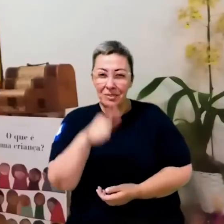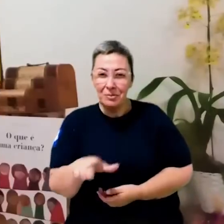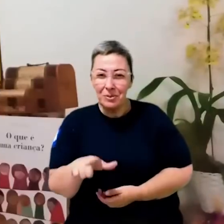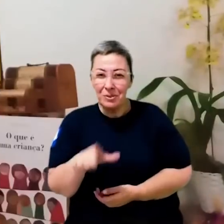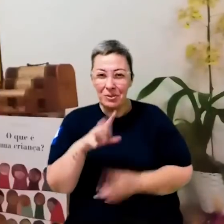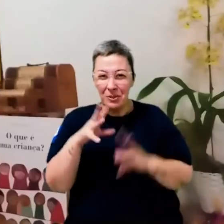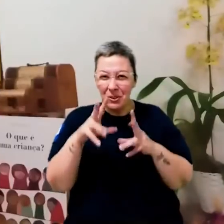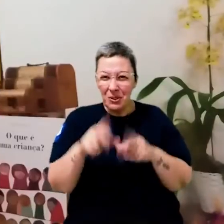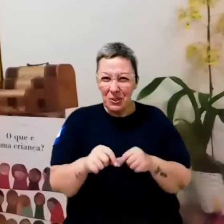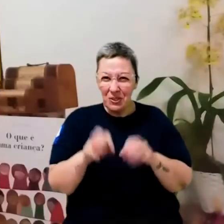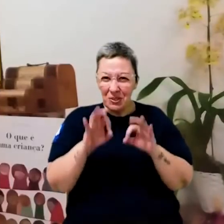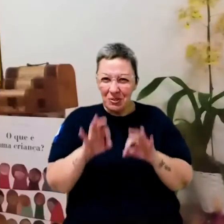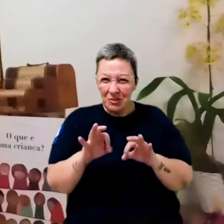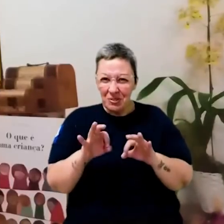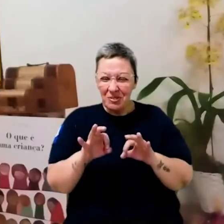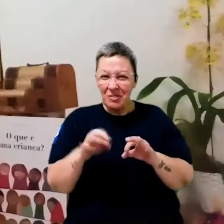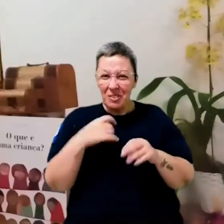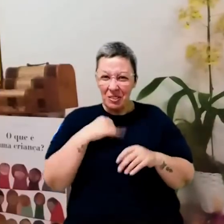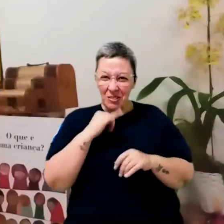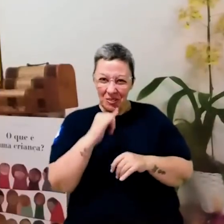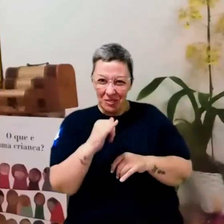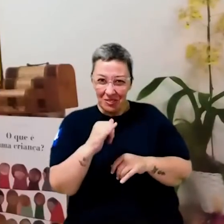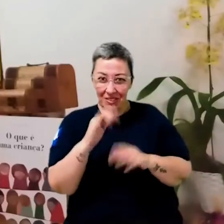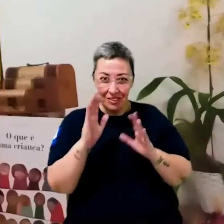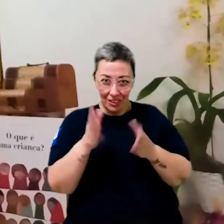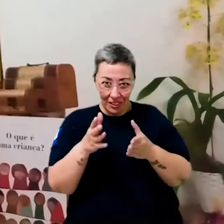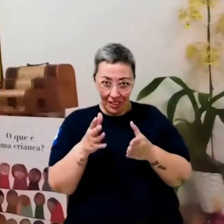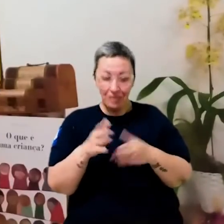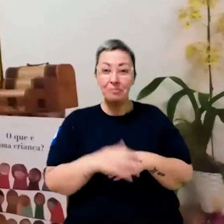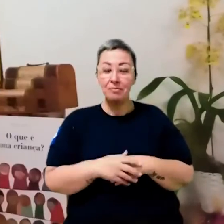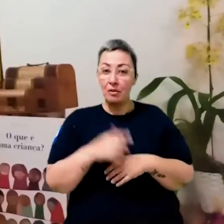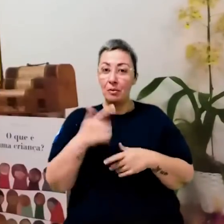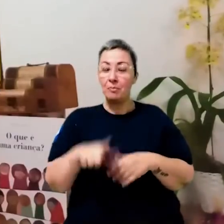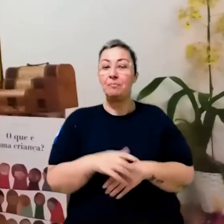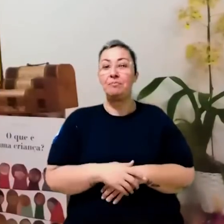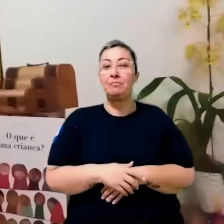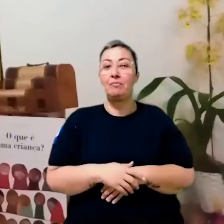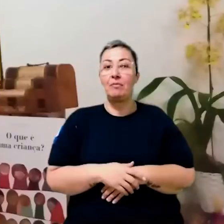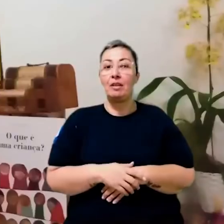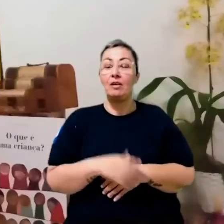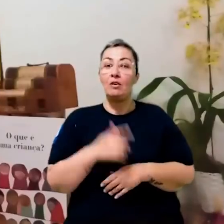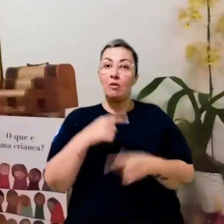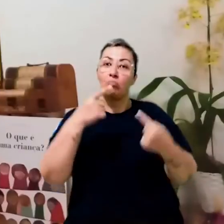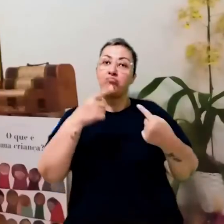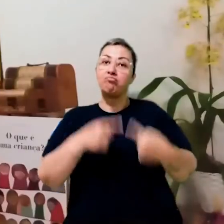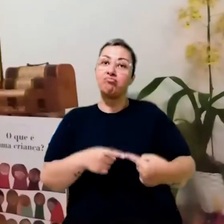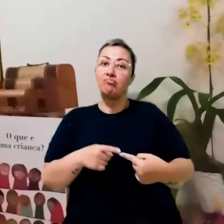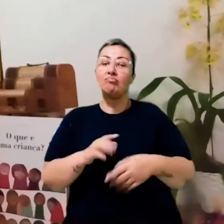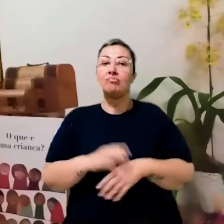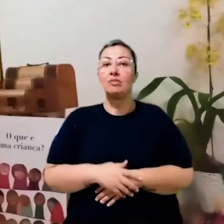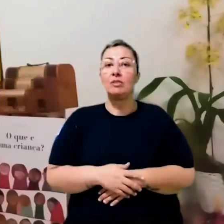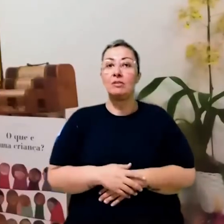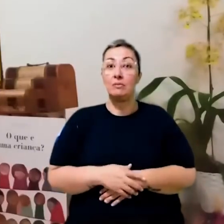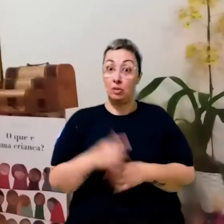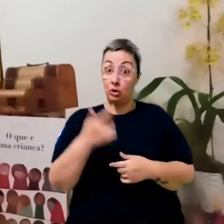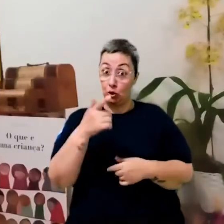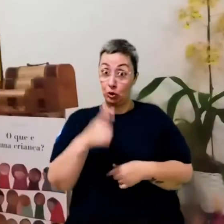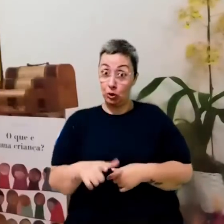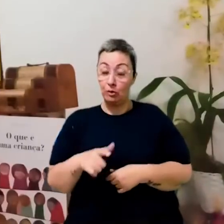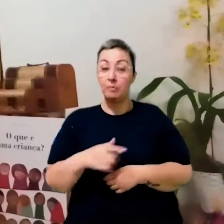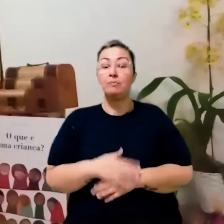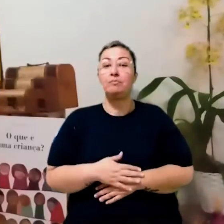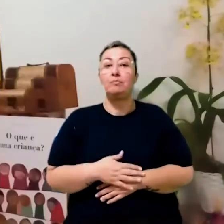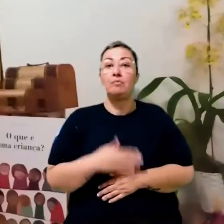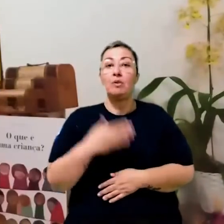repetir tudo isso que eu disse para vocês? Vamos lá? Eu desafio vocês. Vamos de novo ao